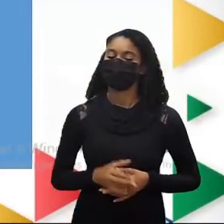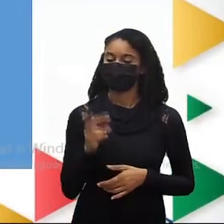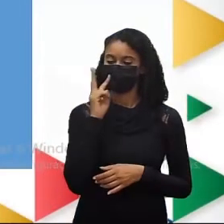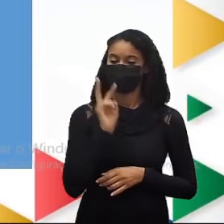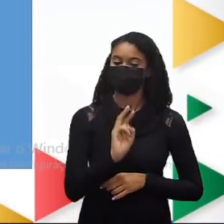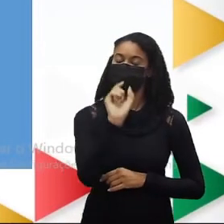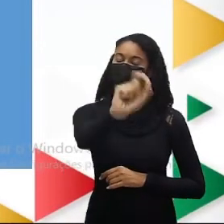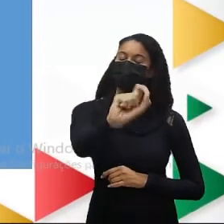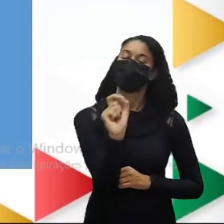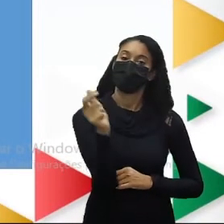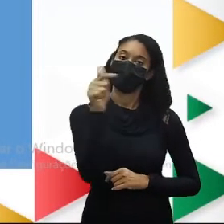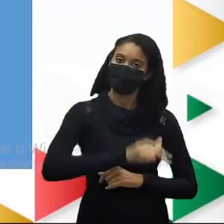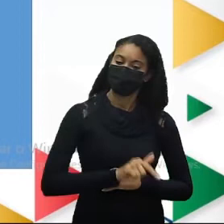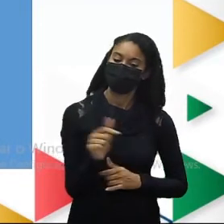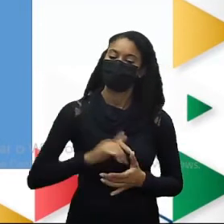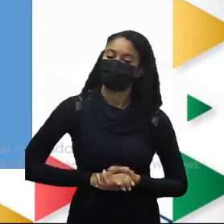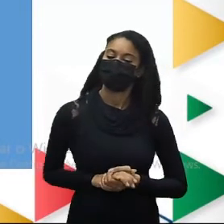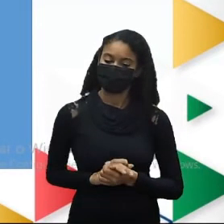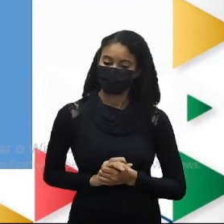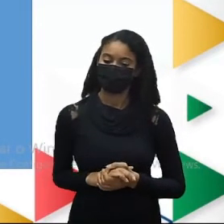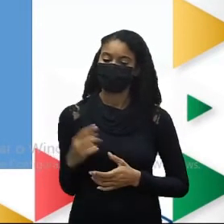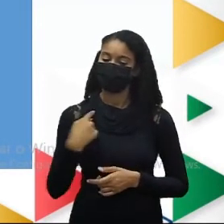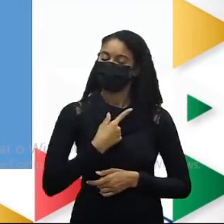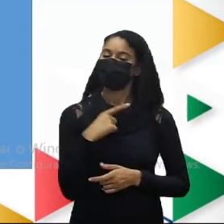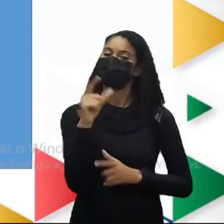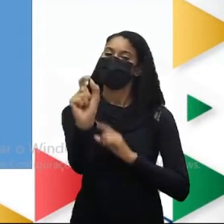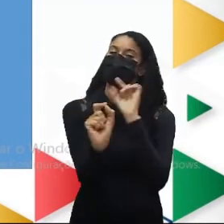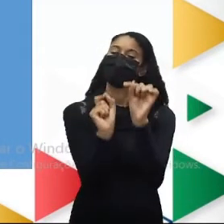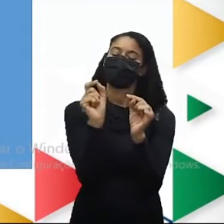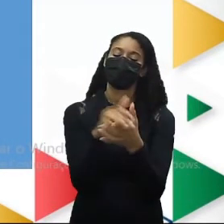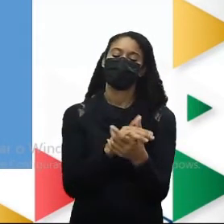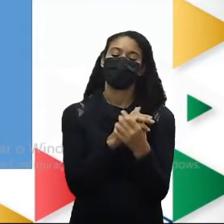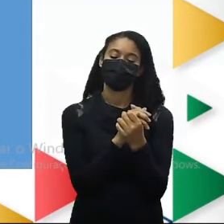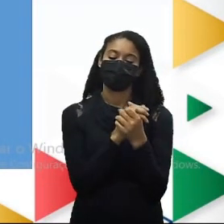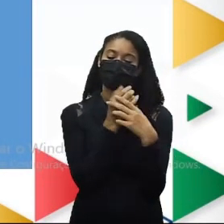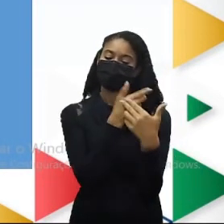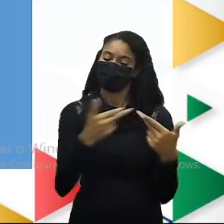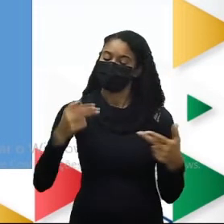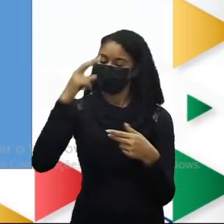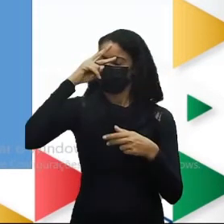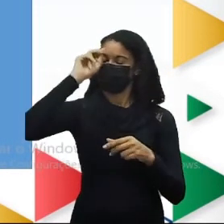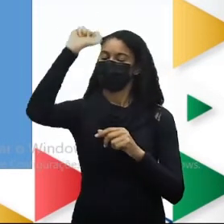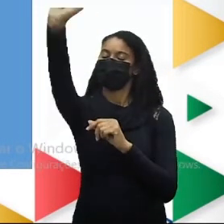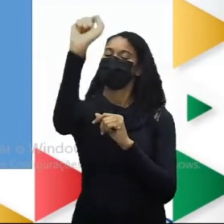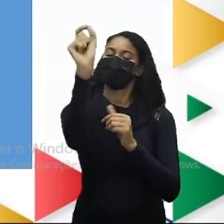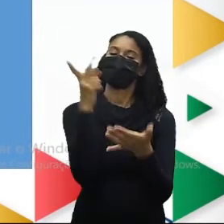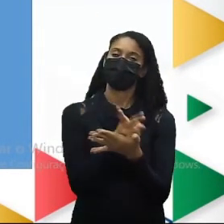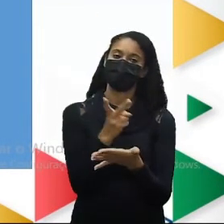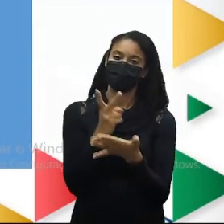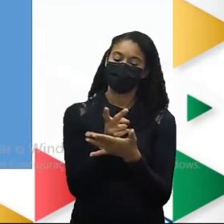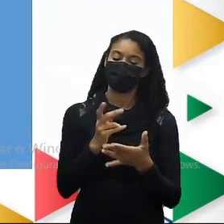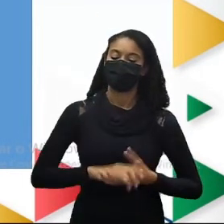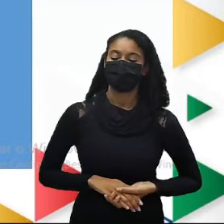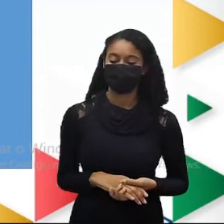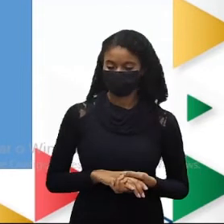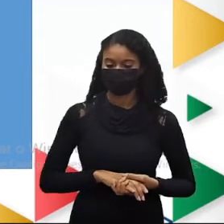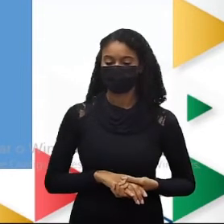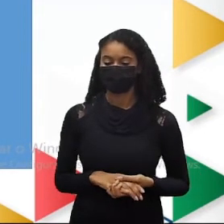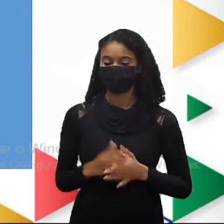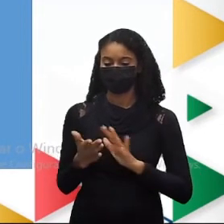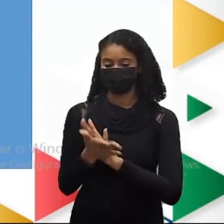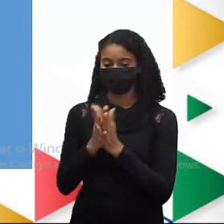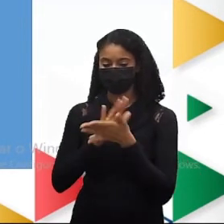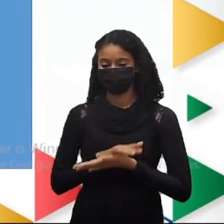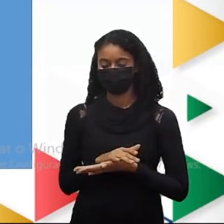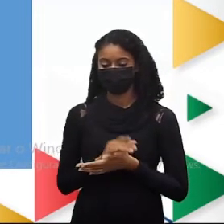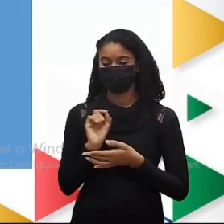aqui, mais uma vez, certo que nós temos uma questão lembrando sempre do preconceito. Olhem só,